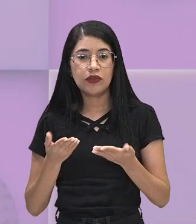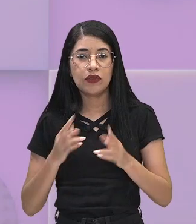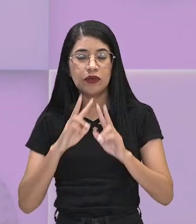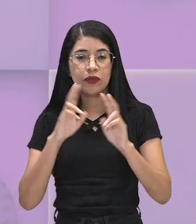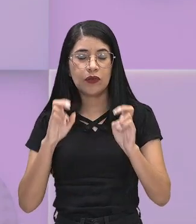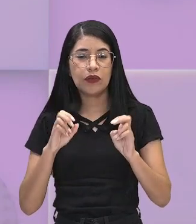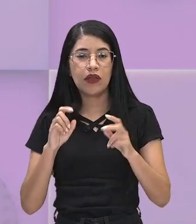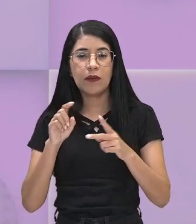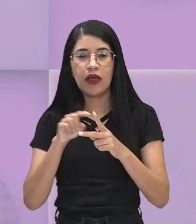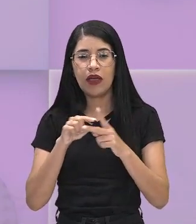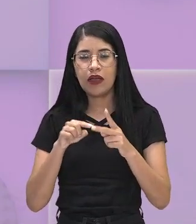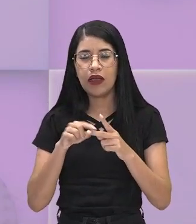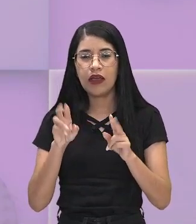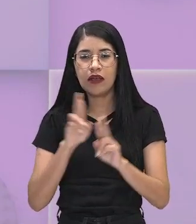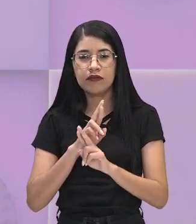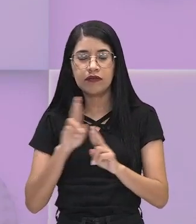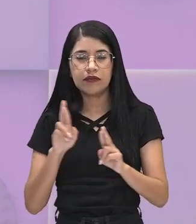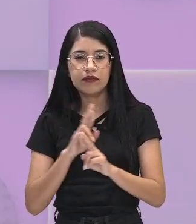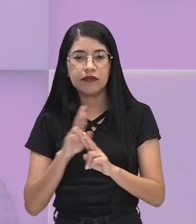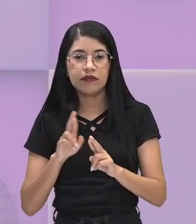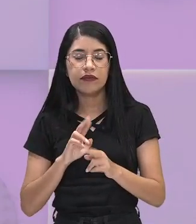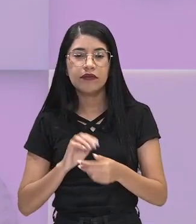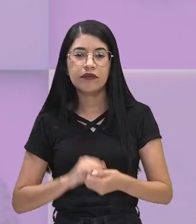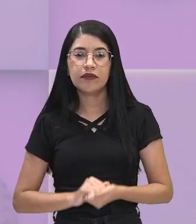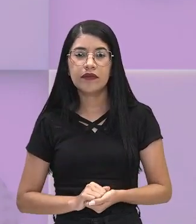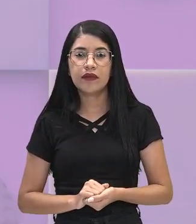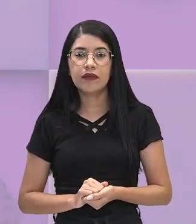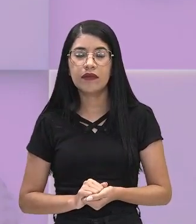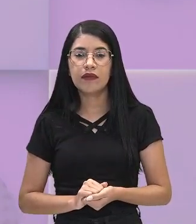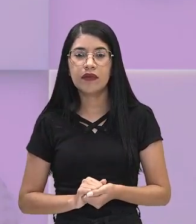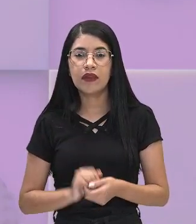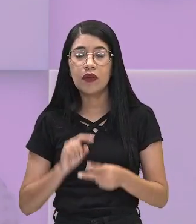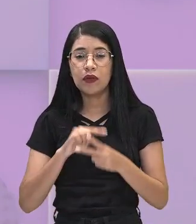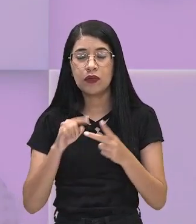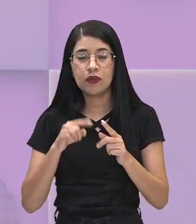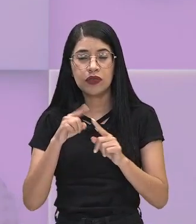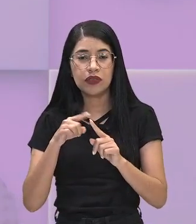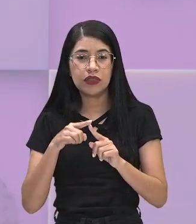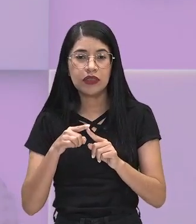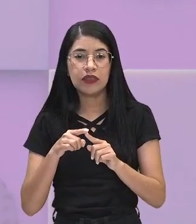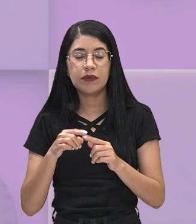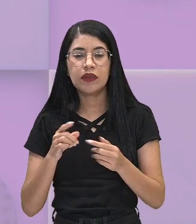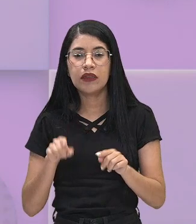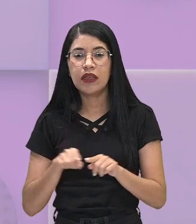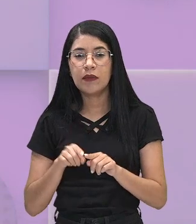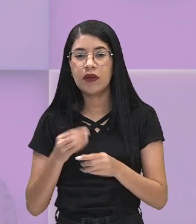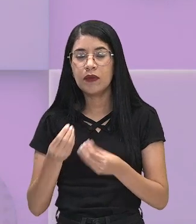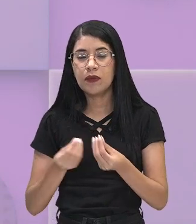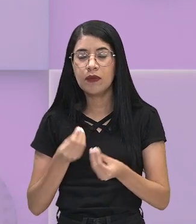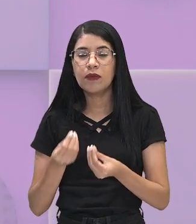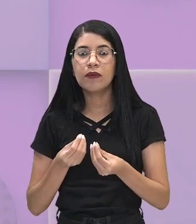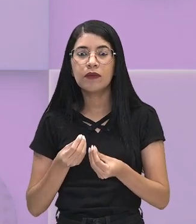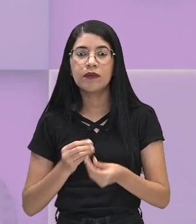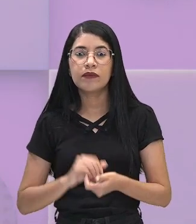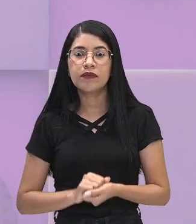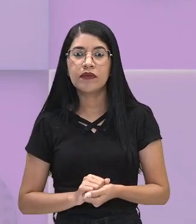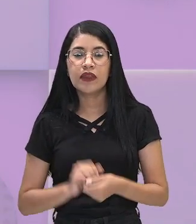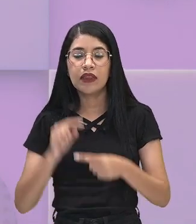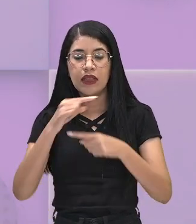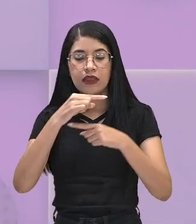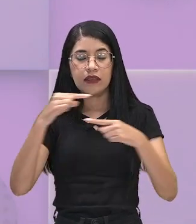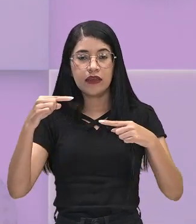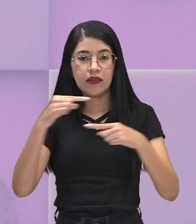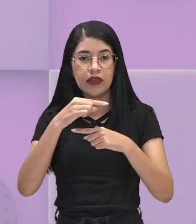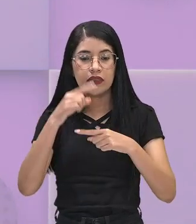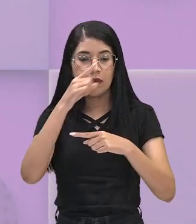sobre relação entre ângulos alternos e internos a partir, né, de uma reta